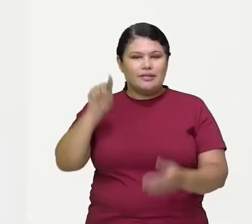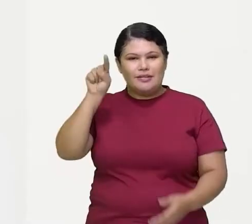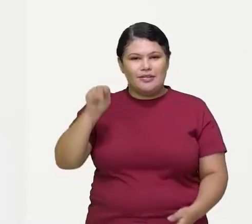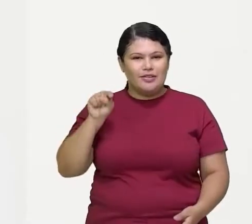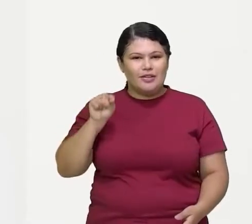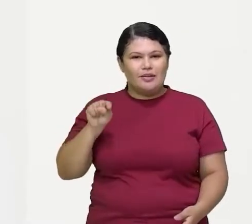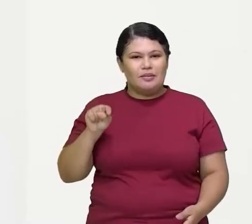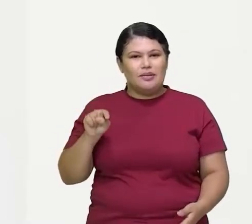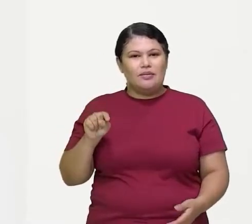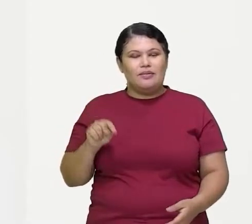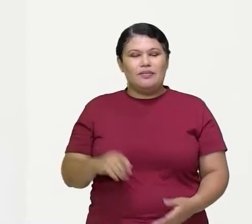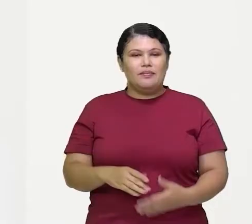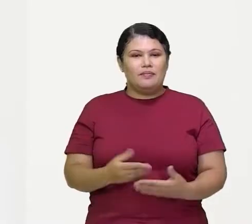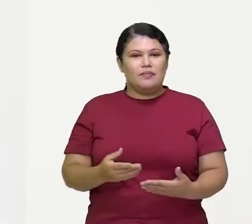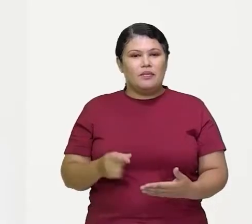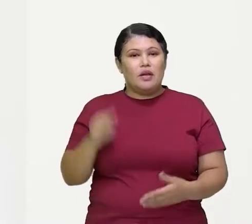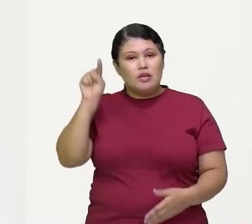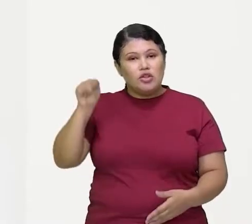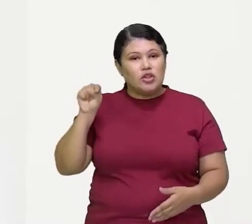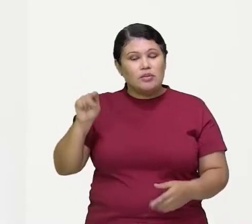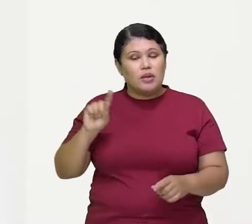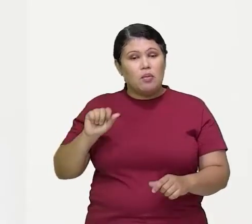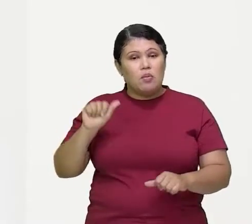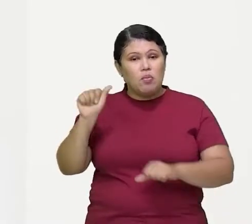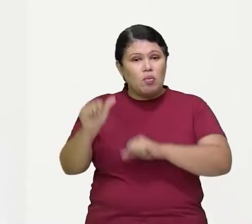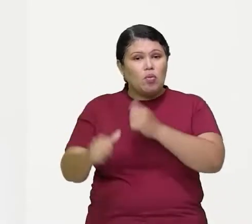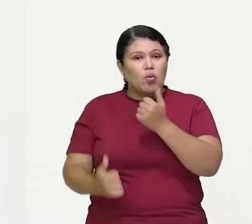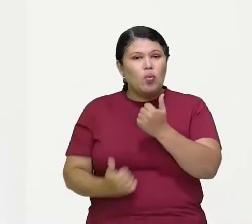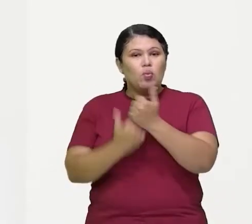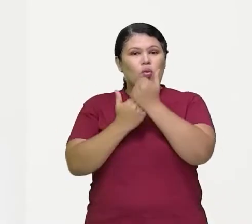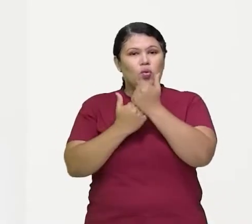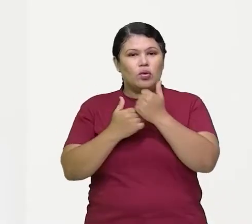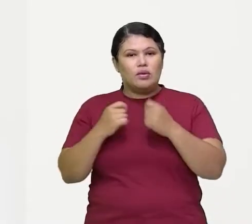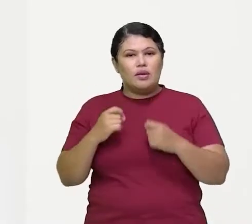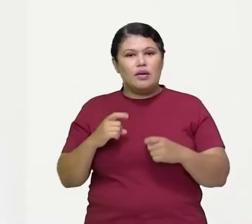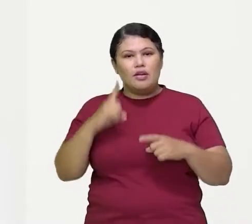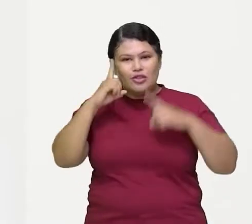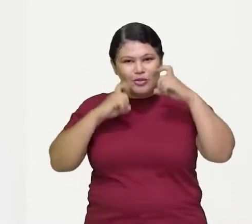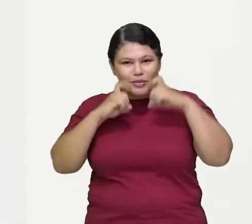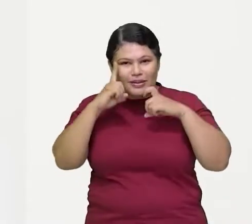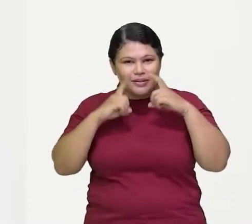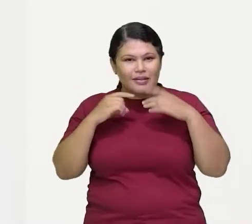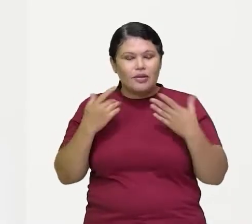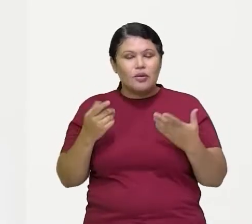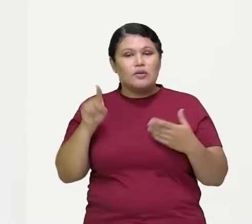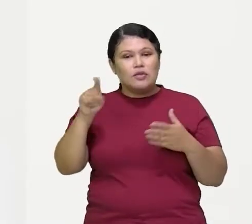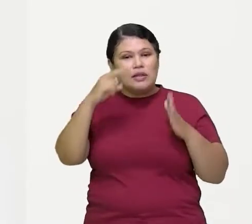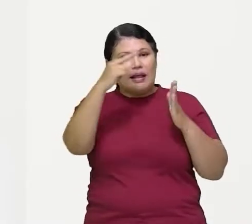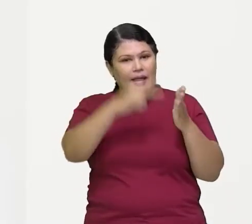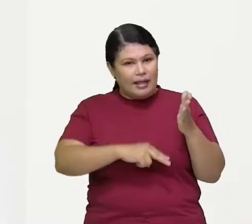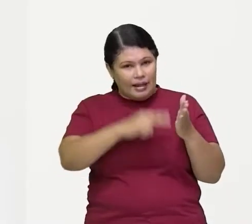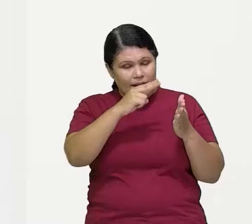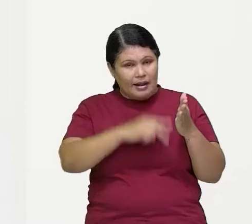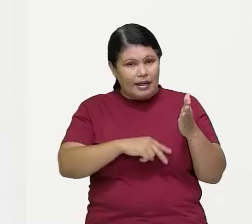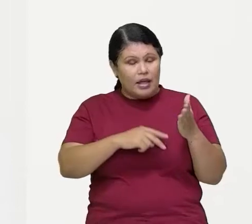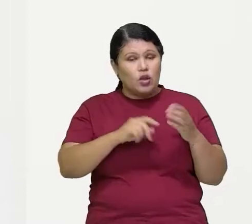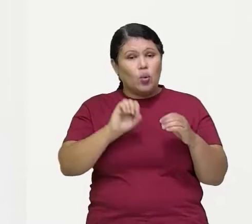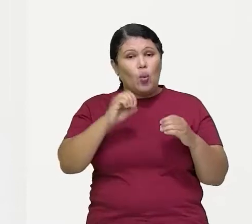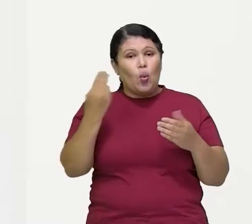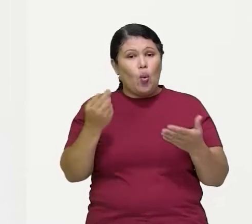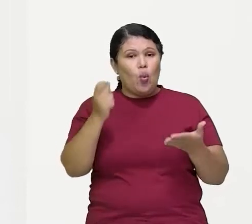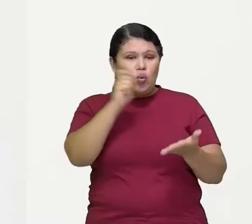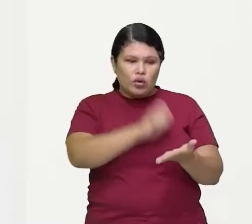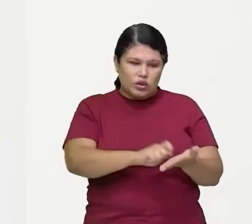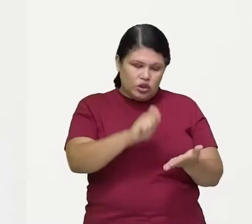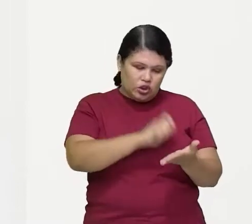mais, né? Uma entonação diferente. Então, quando vocês estiverem realizando a leitura de vocês, ou na escrita,